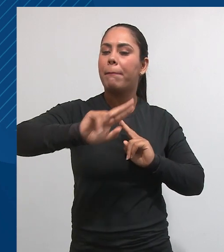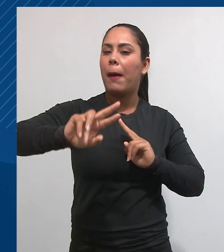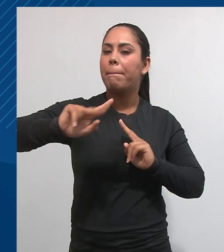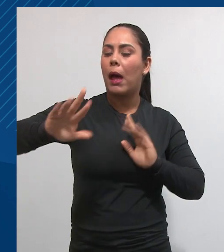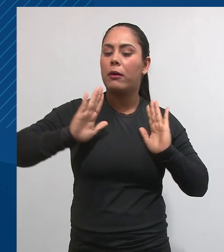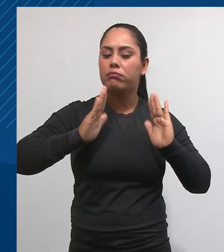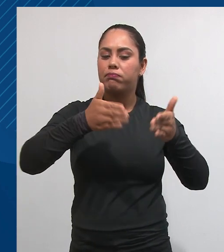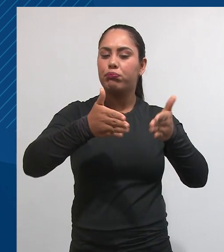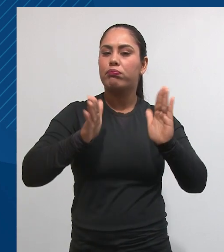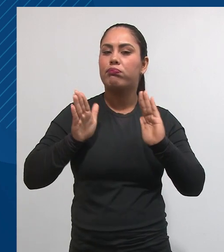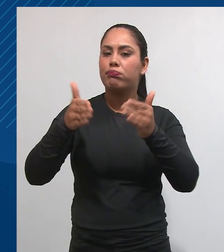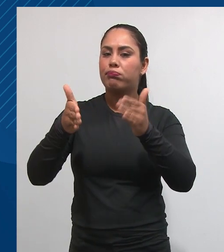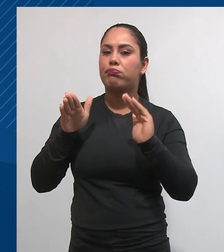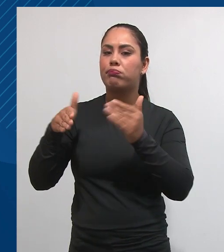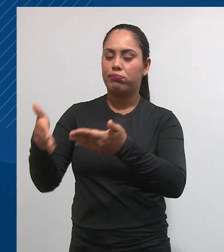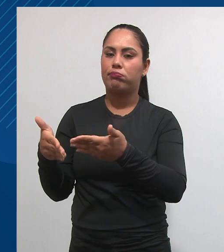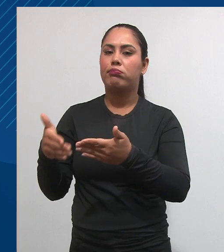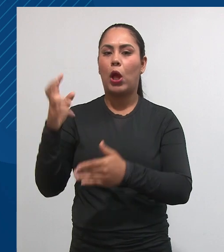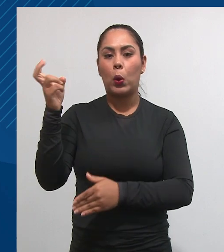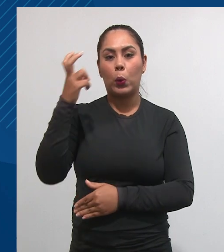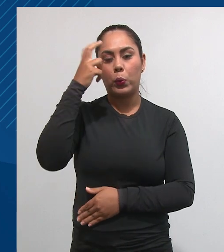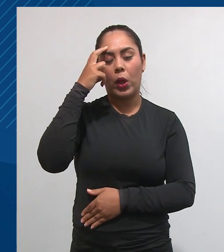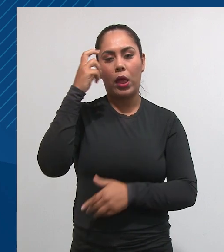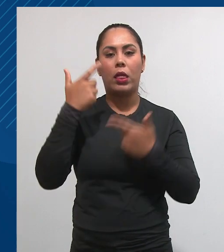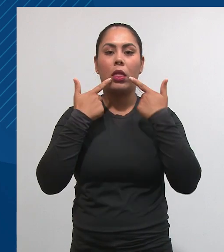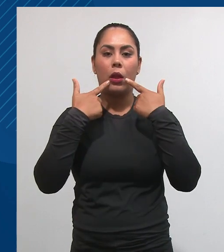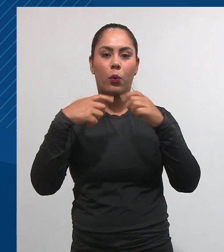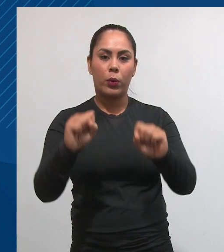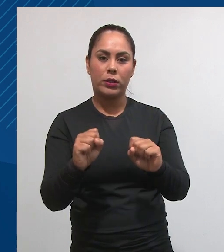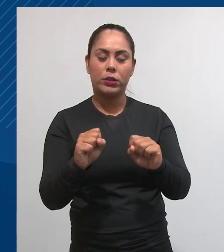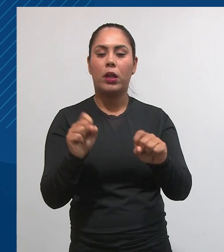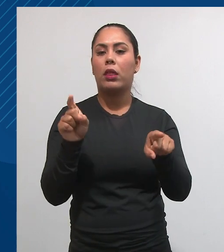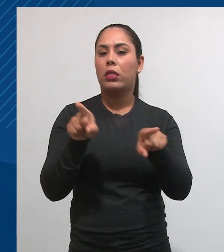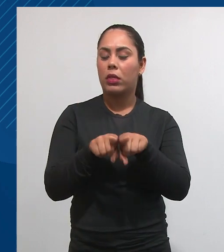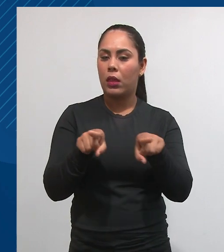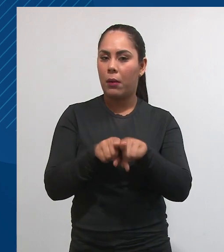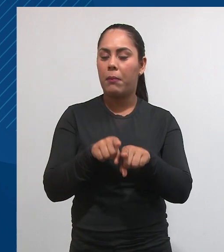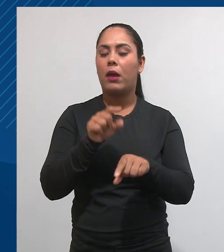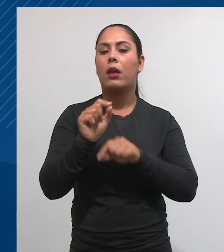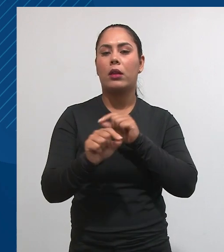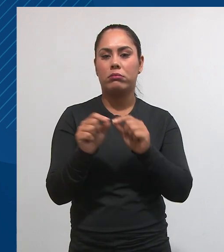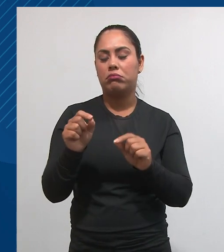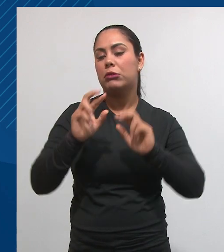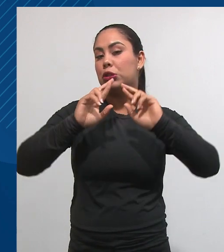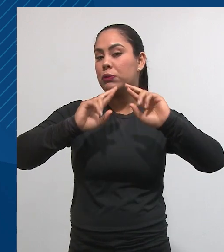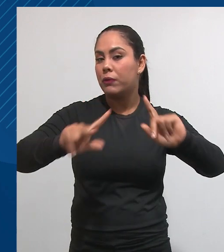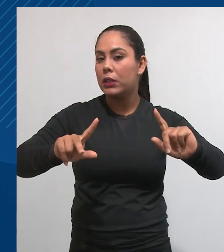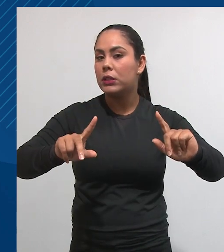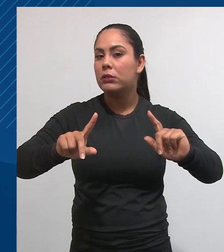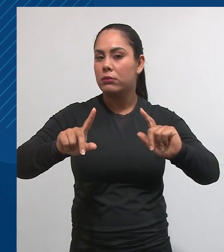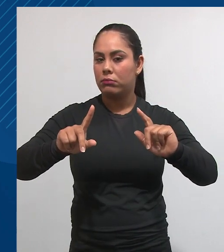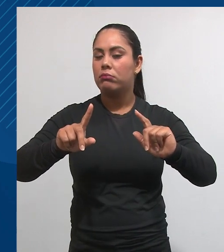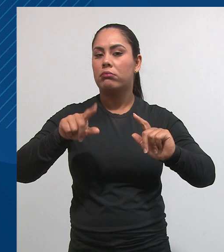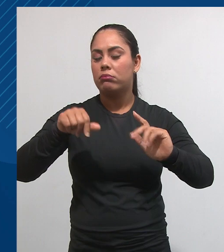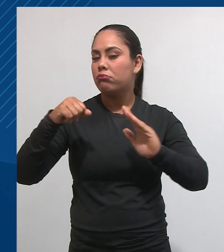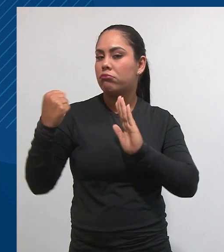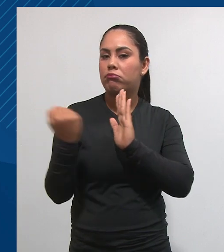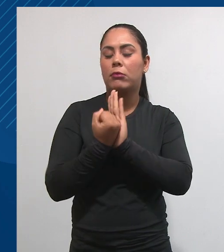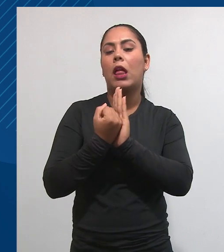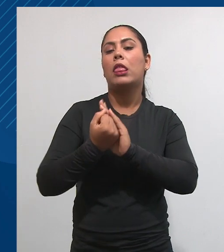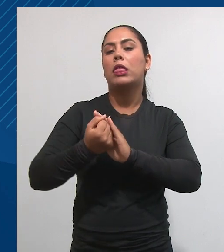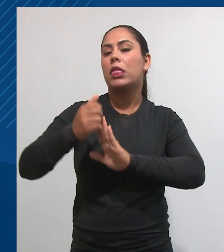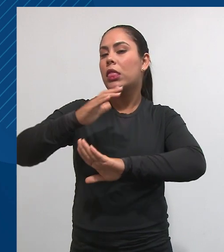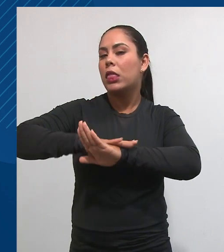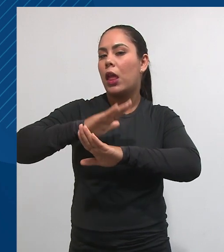e linguísticas, inclusive também diferenças marcadas pelo tempo